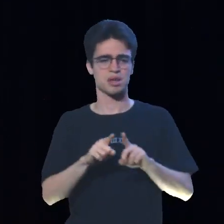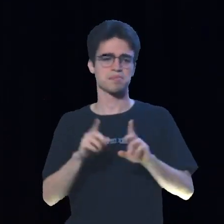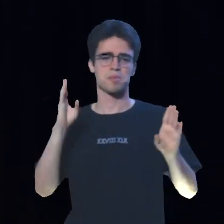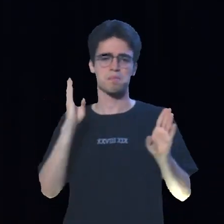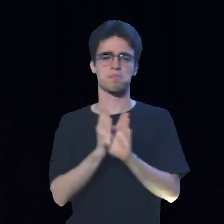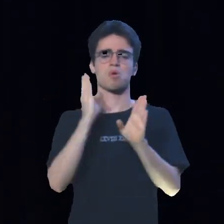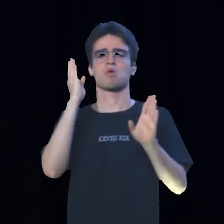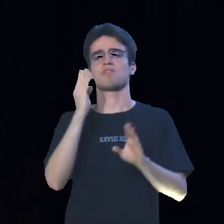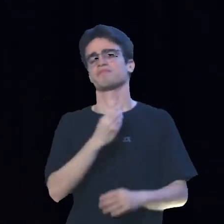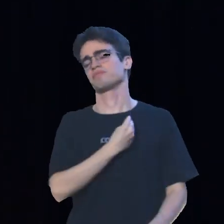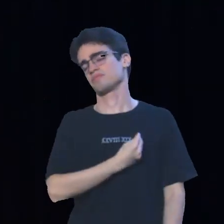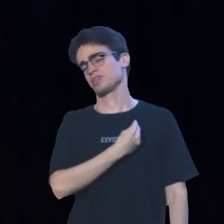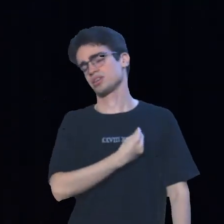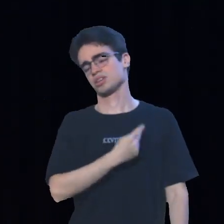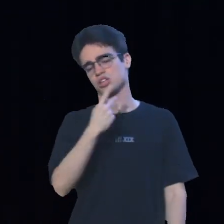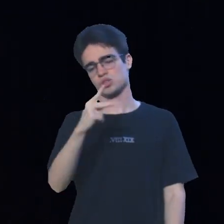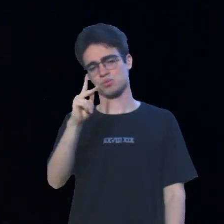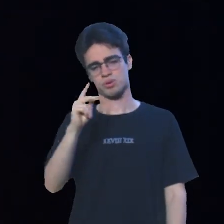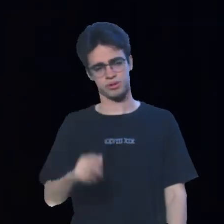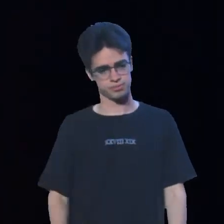vida.